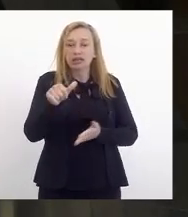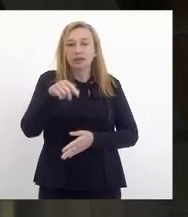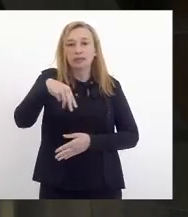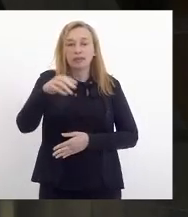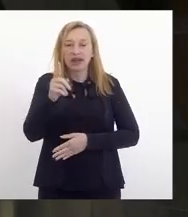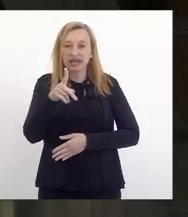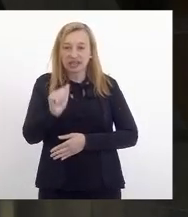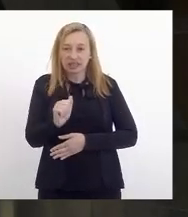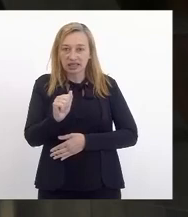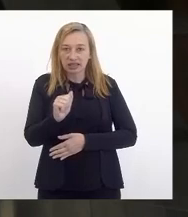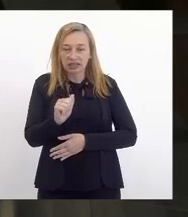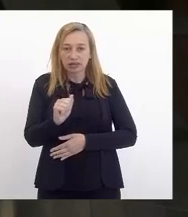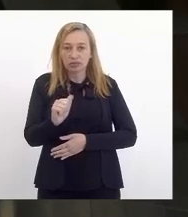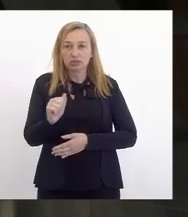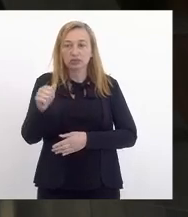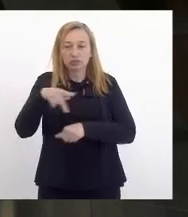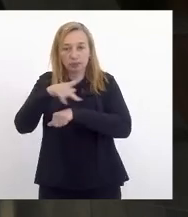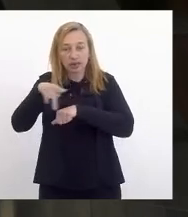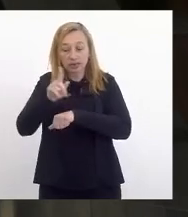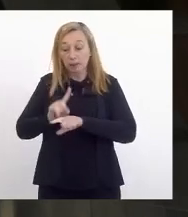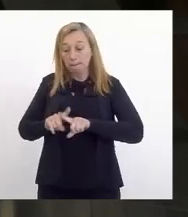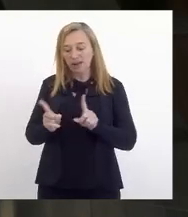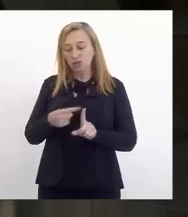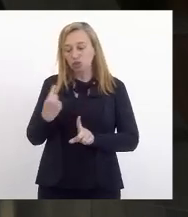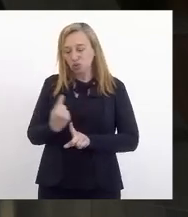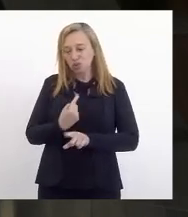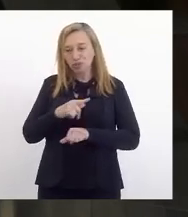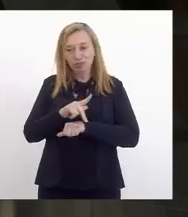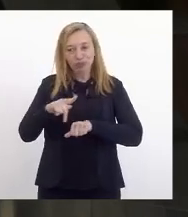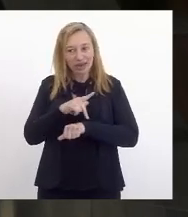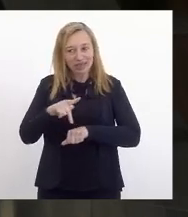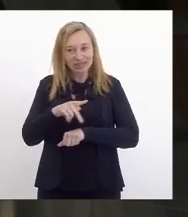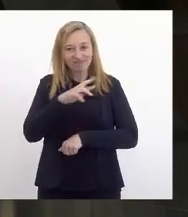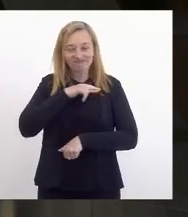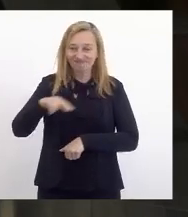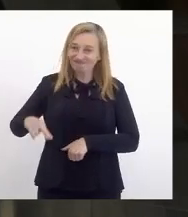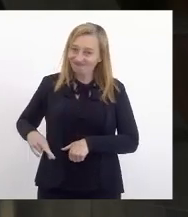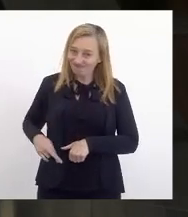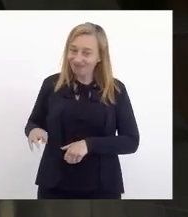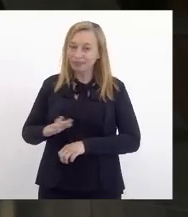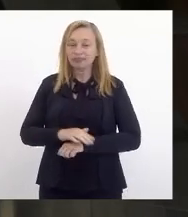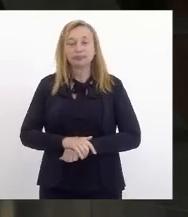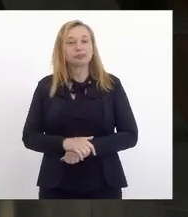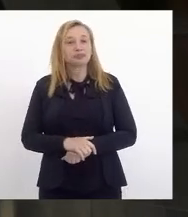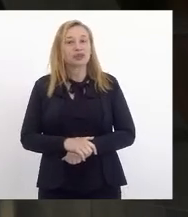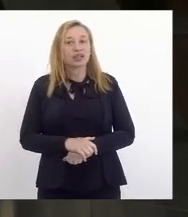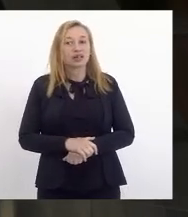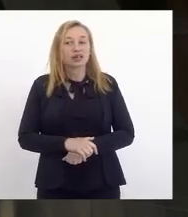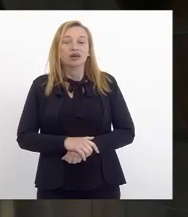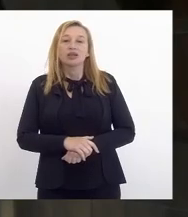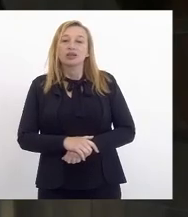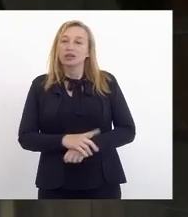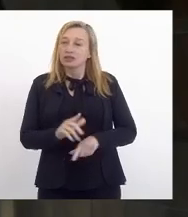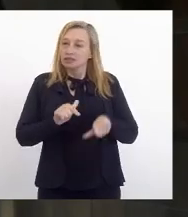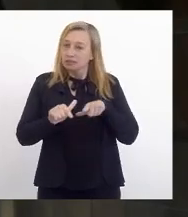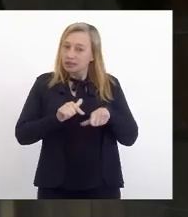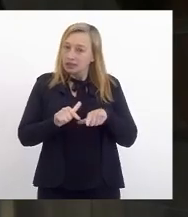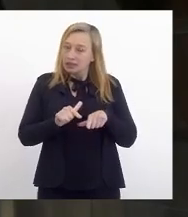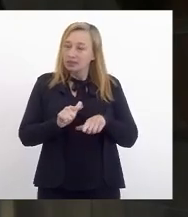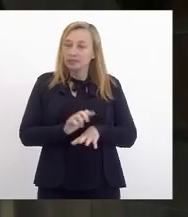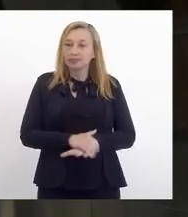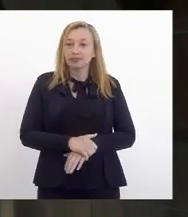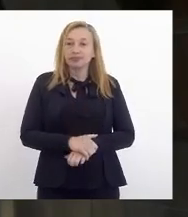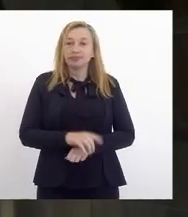país. Mas no nosso país, a República que é exercitada